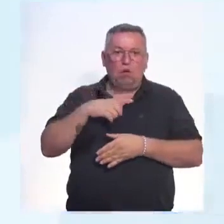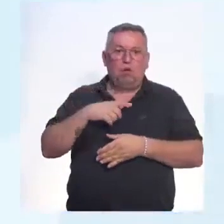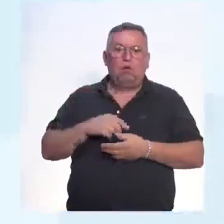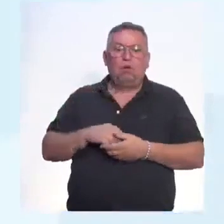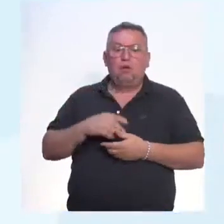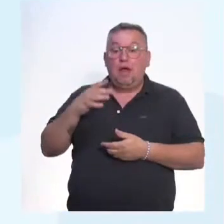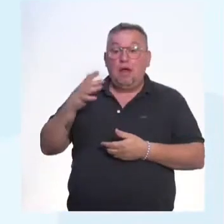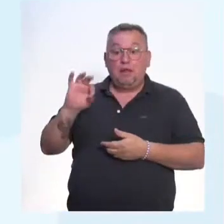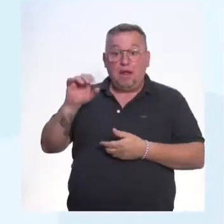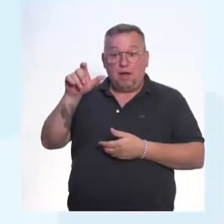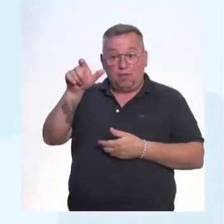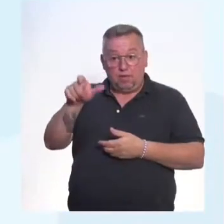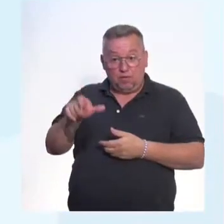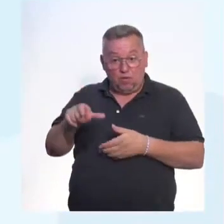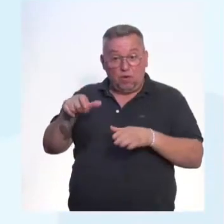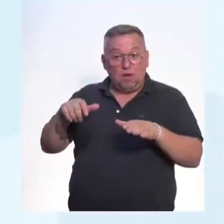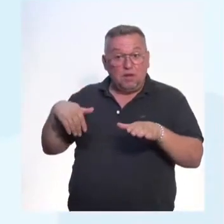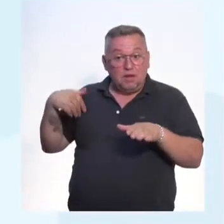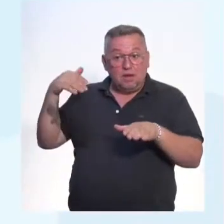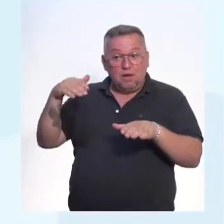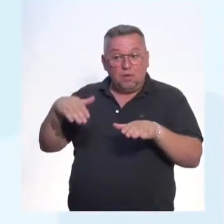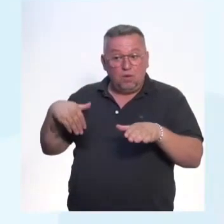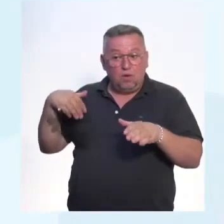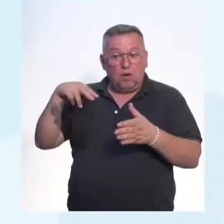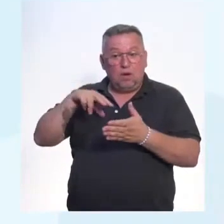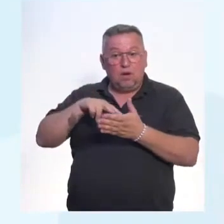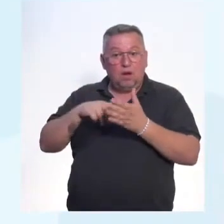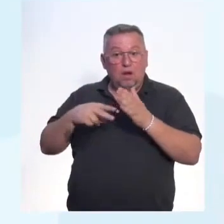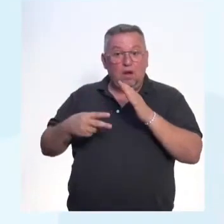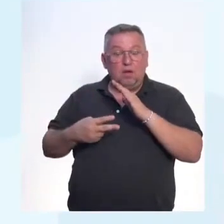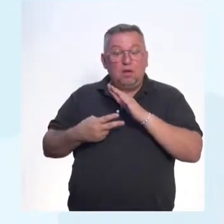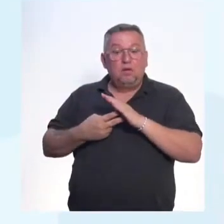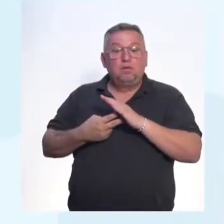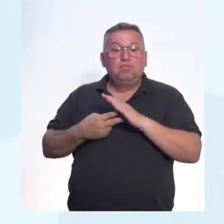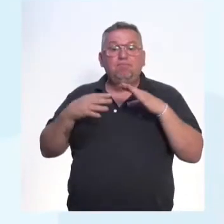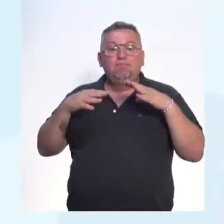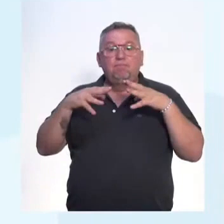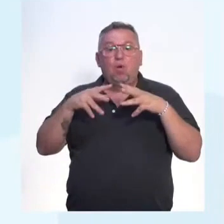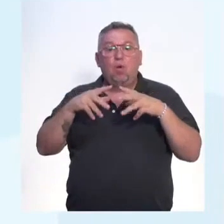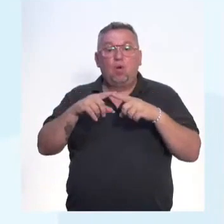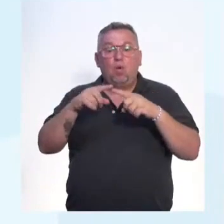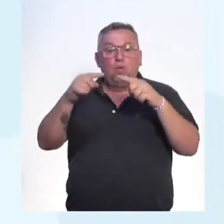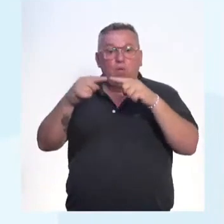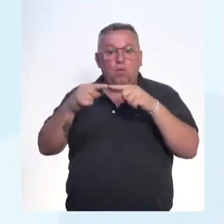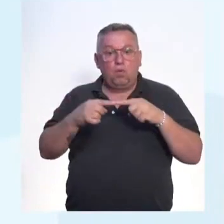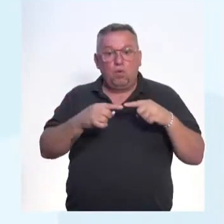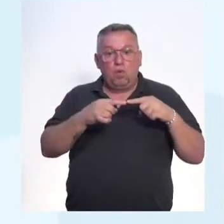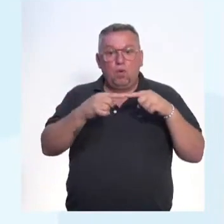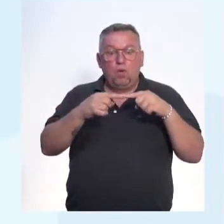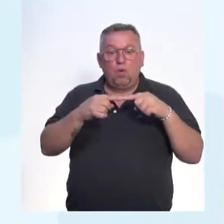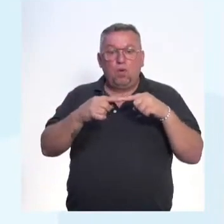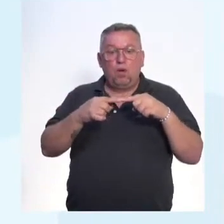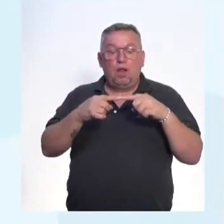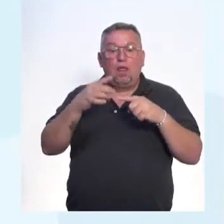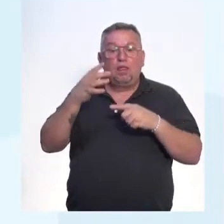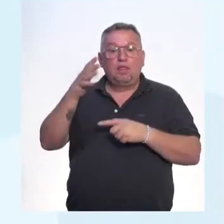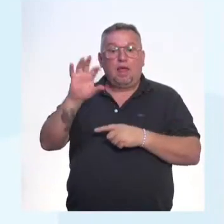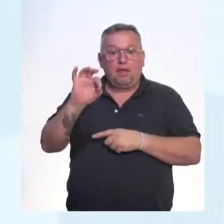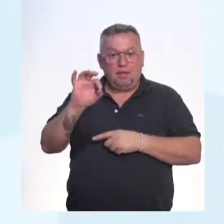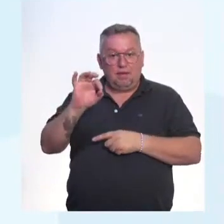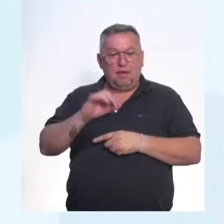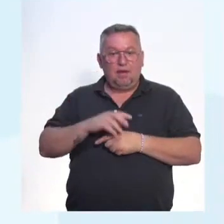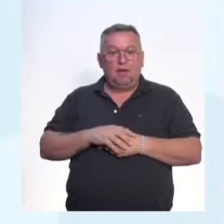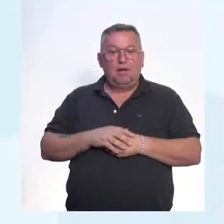10 nadadores. Isso significa que o total para combinação são